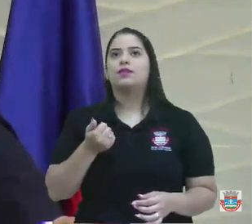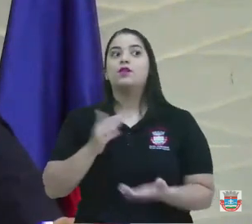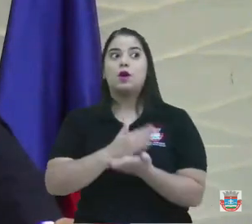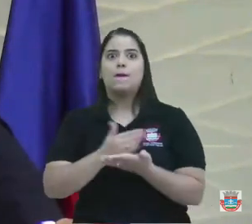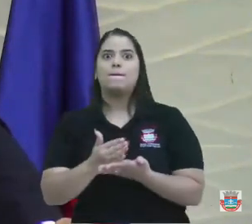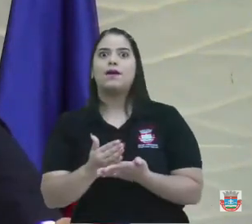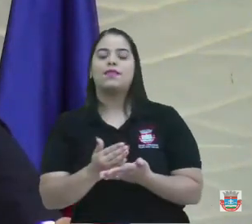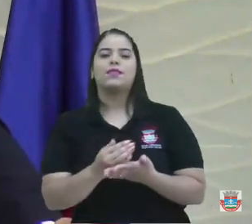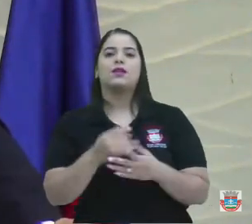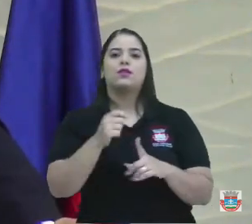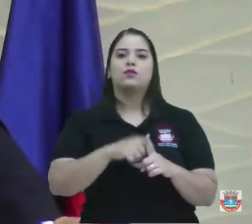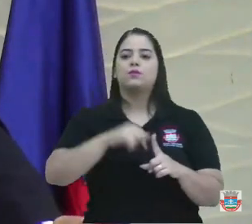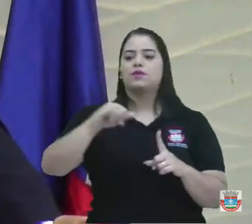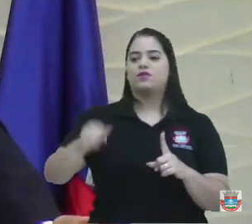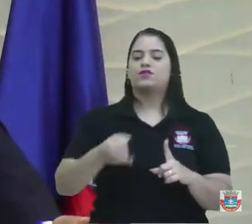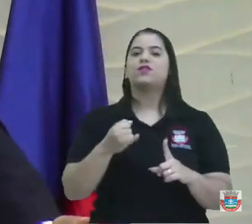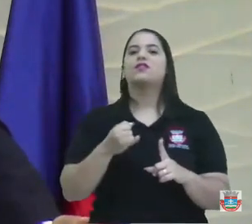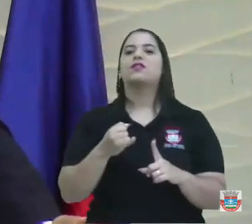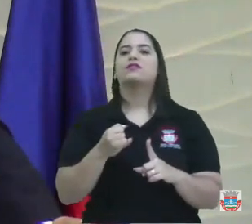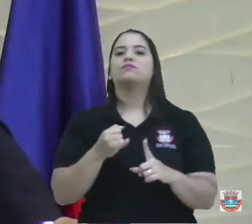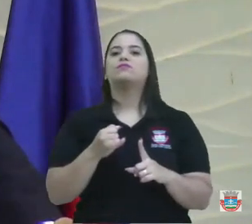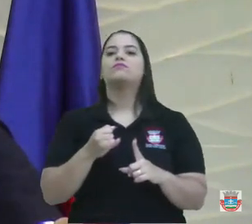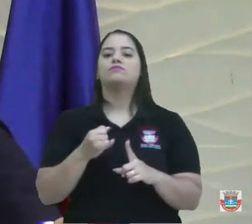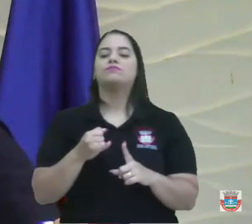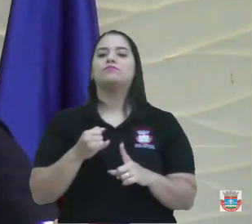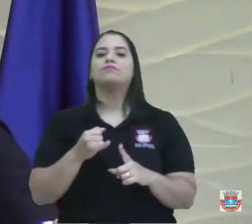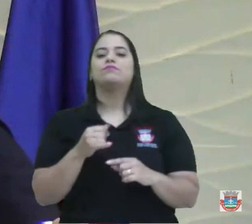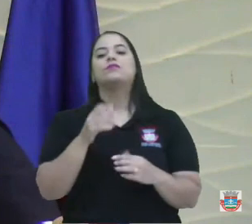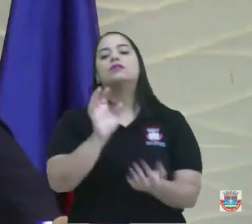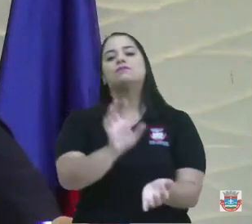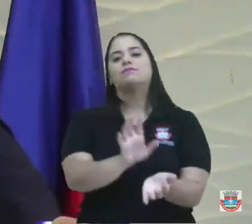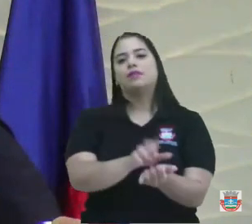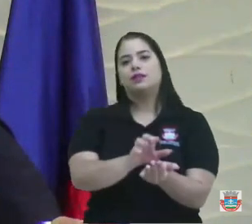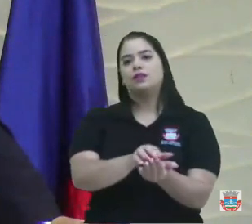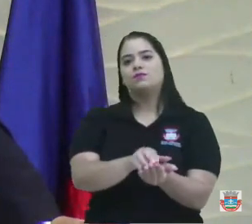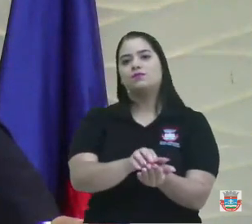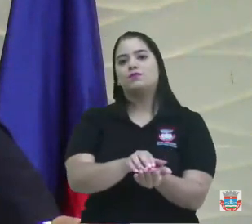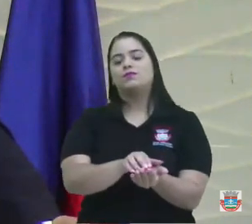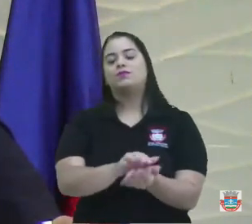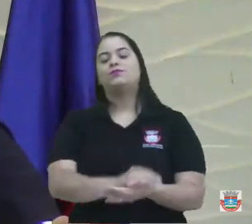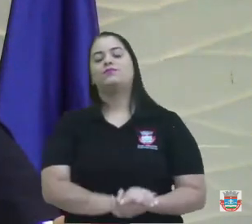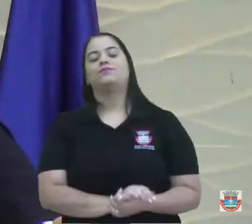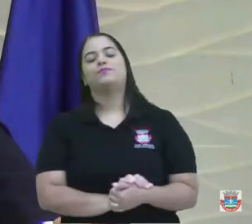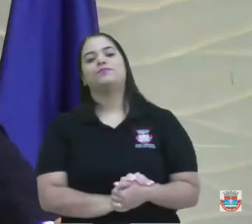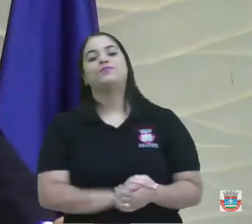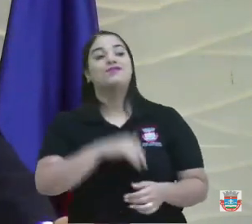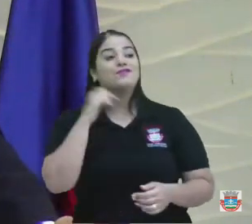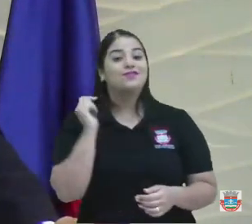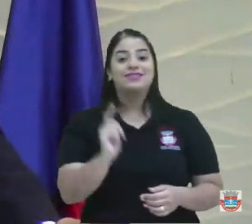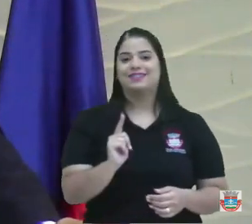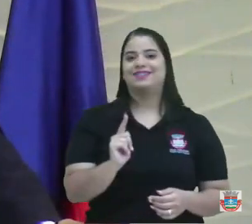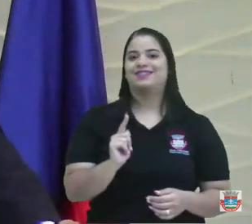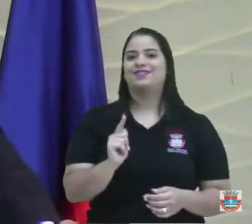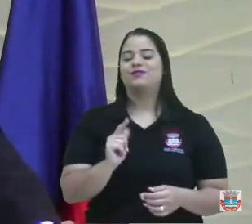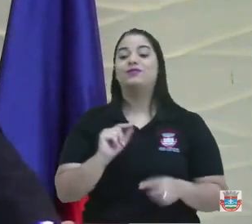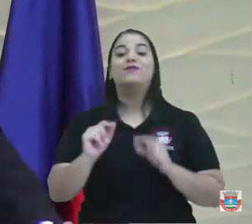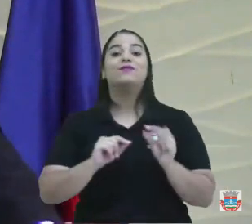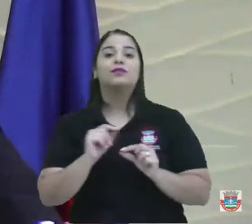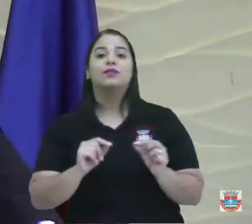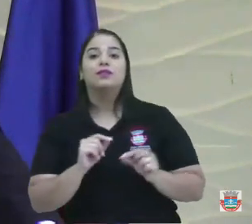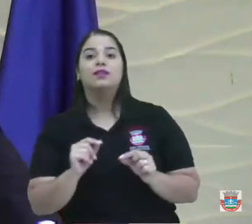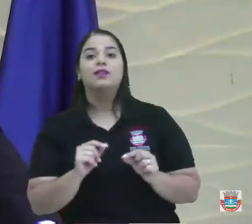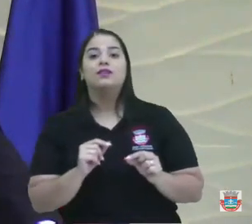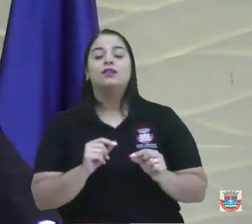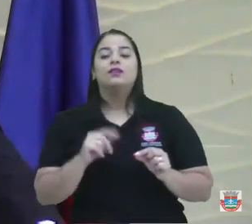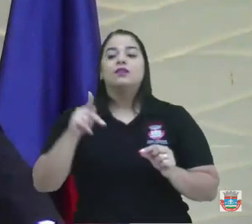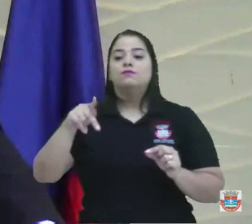Deus, nós teremos uma renovação no estado de Pernambuco. Graças a Deus, a gente conseguiu vencer essa página do